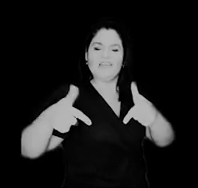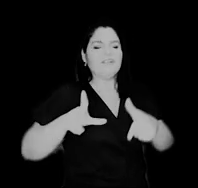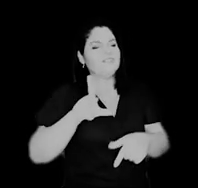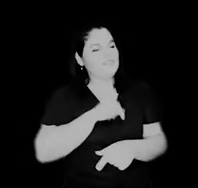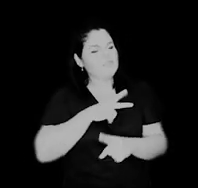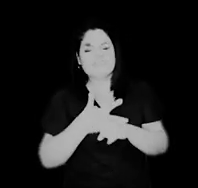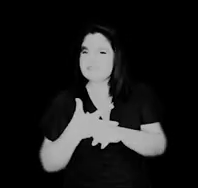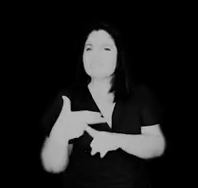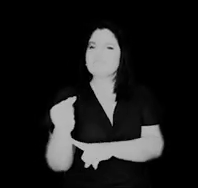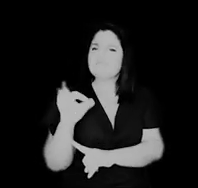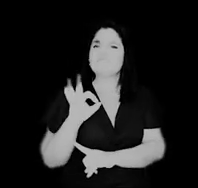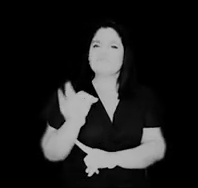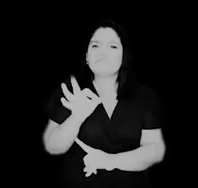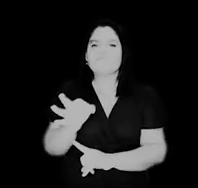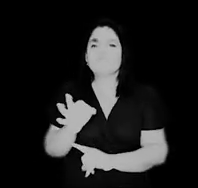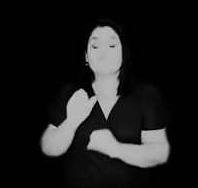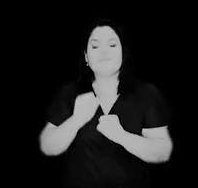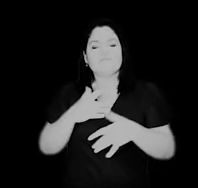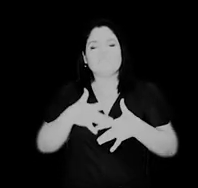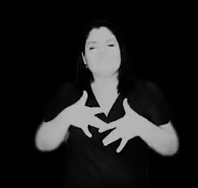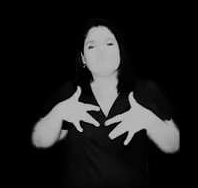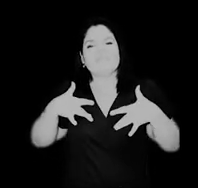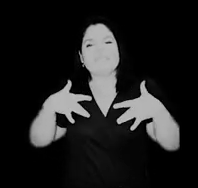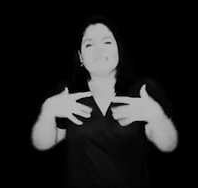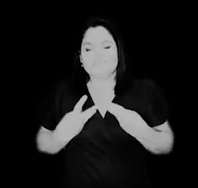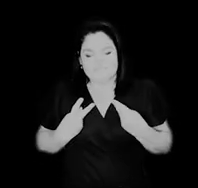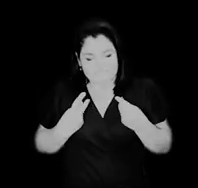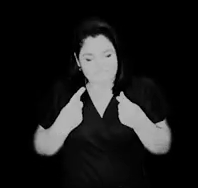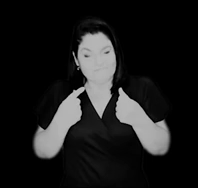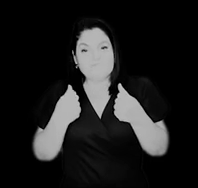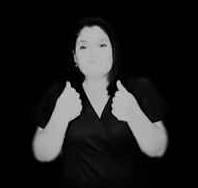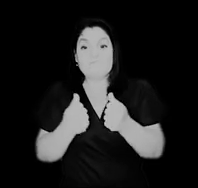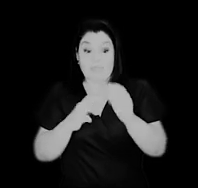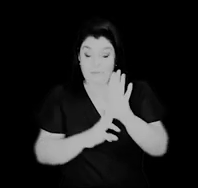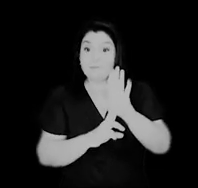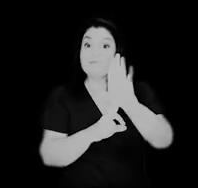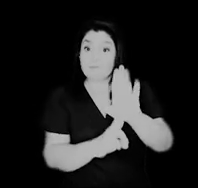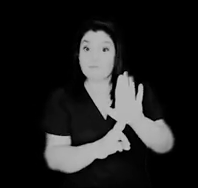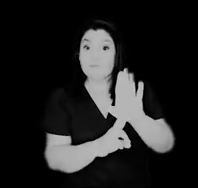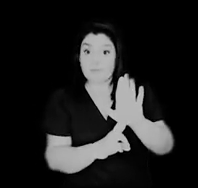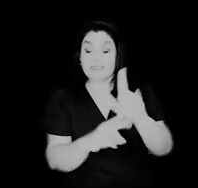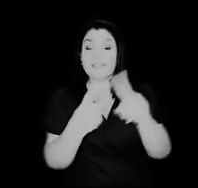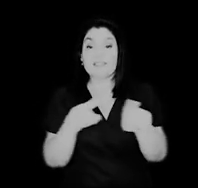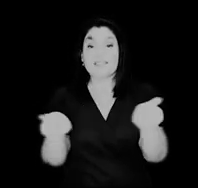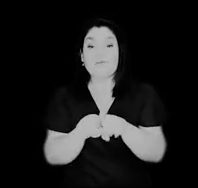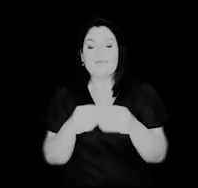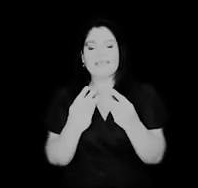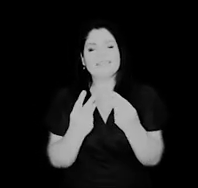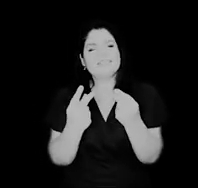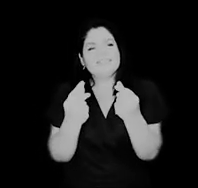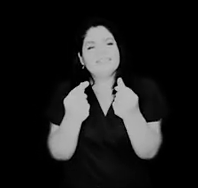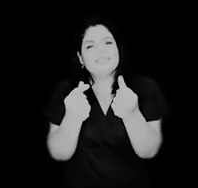poxa. Ganhei essa eu posso, né? Eu me sinto muito, não só representada,